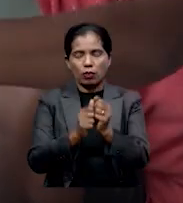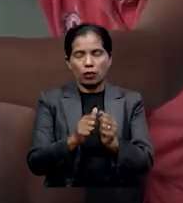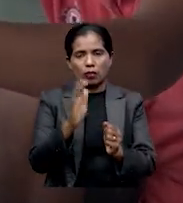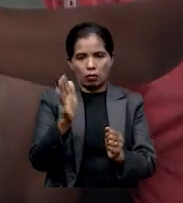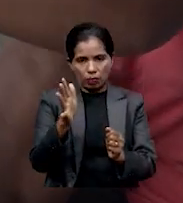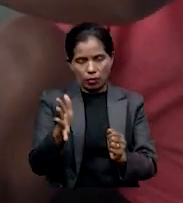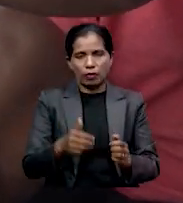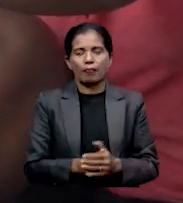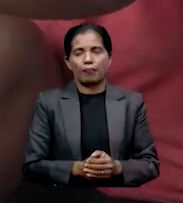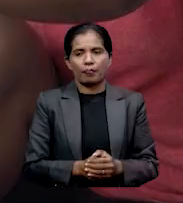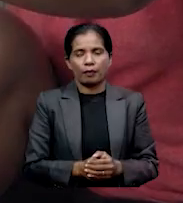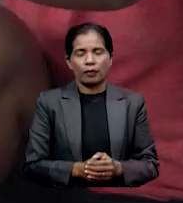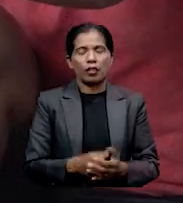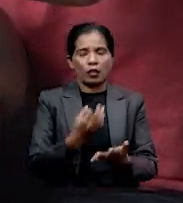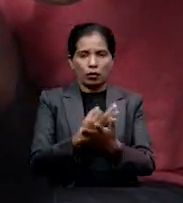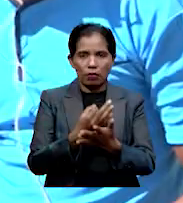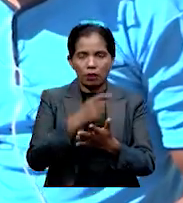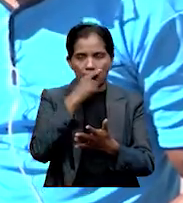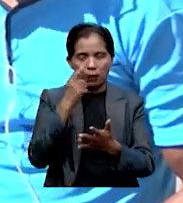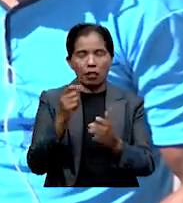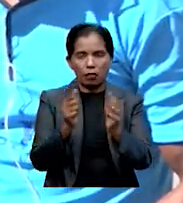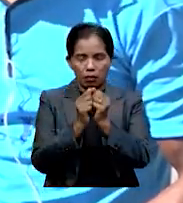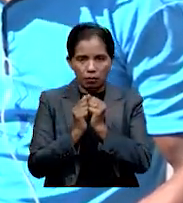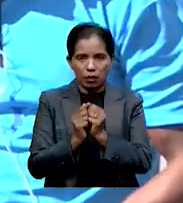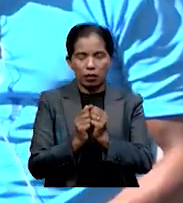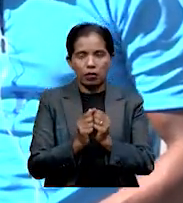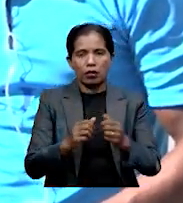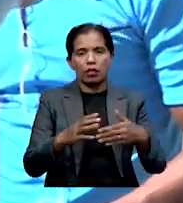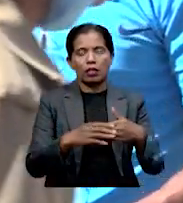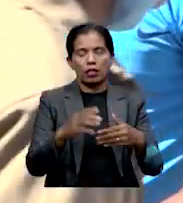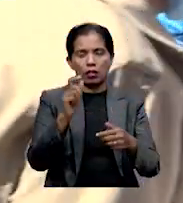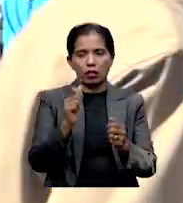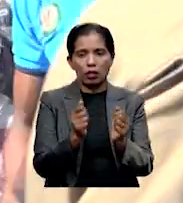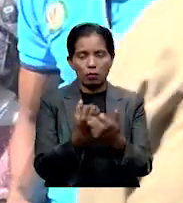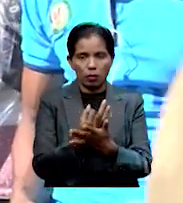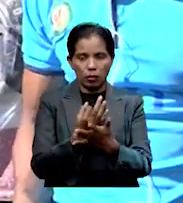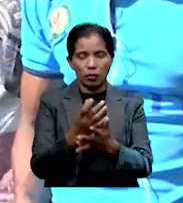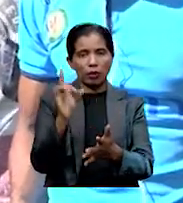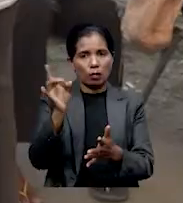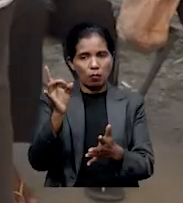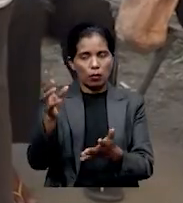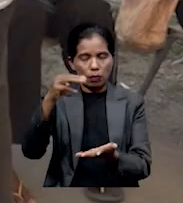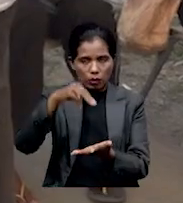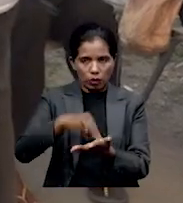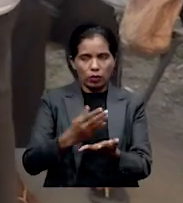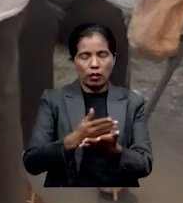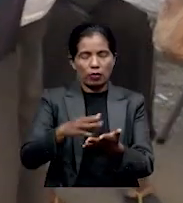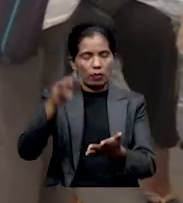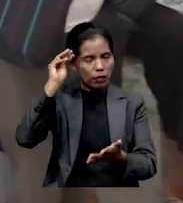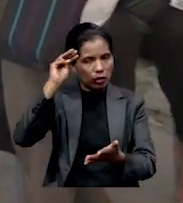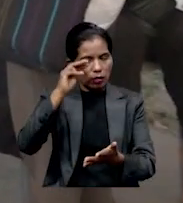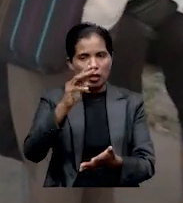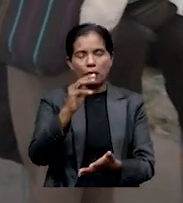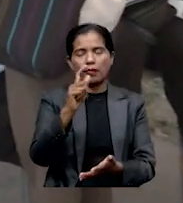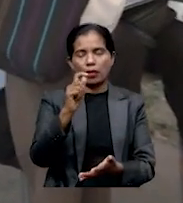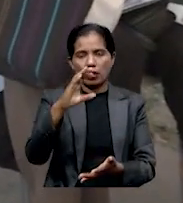ba implementação cesta básica fase da rua hamutuk dólar americano tokon walu nulo. Nebe faheba Ministério do Turismo, Comércio no